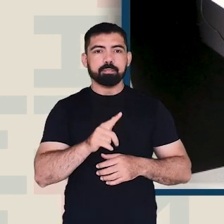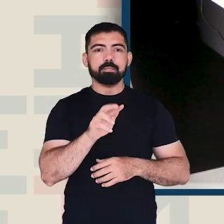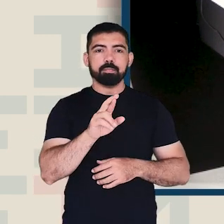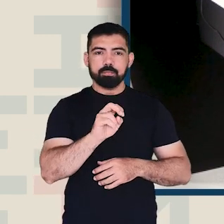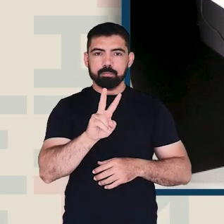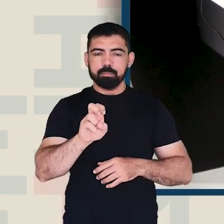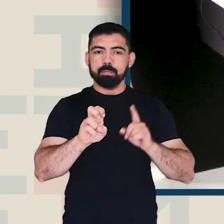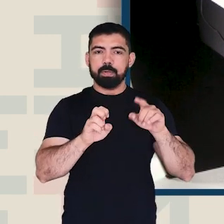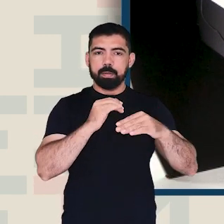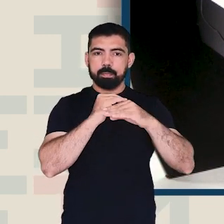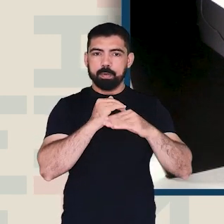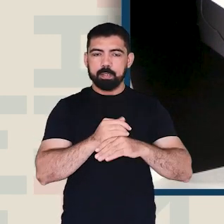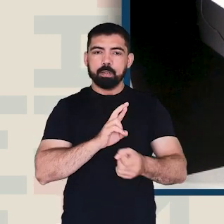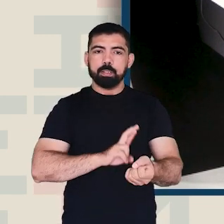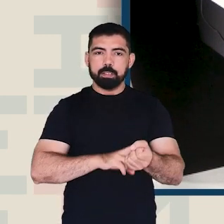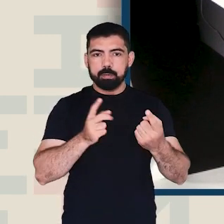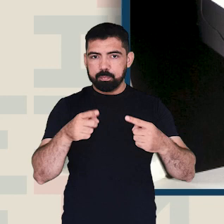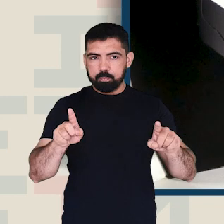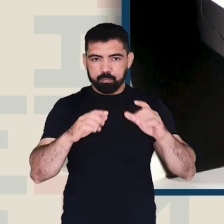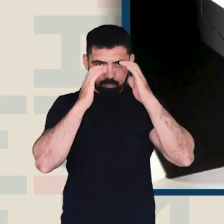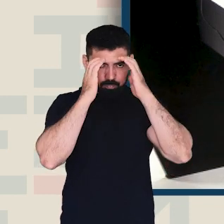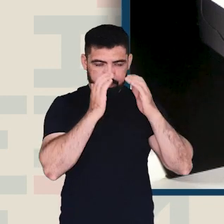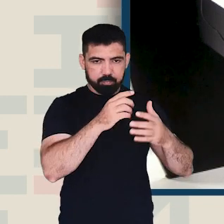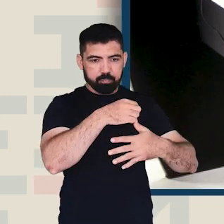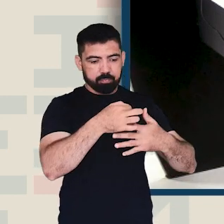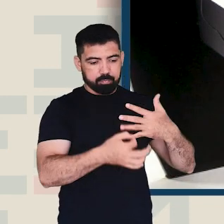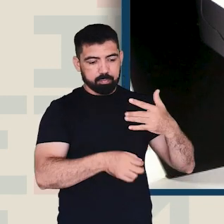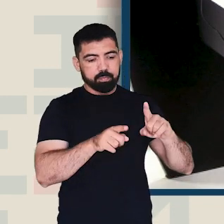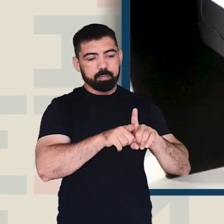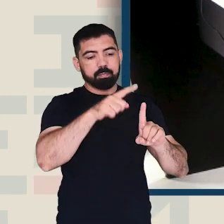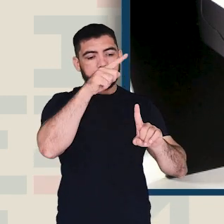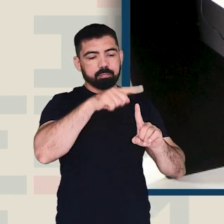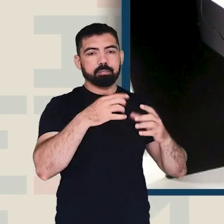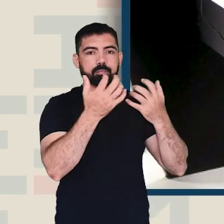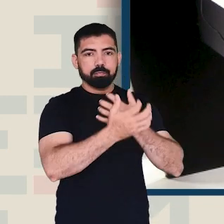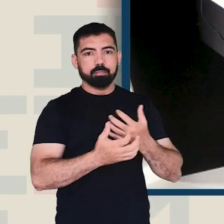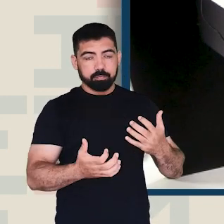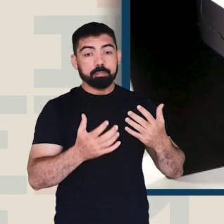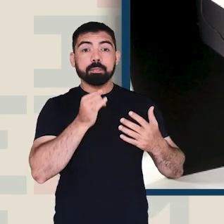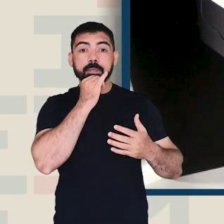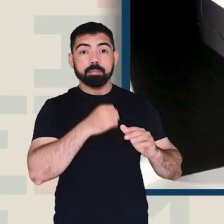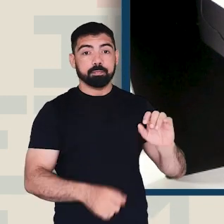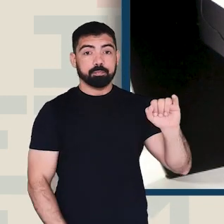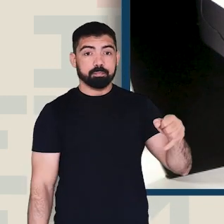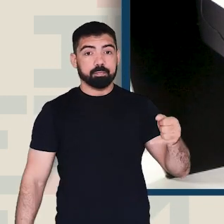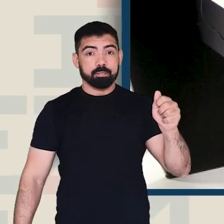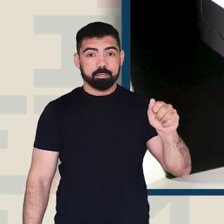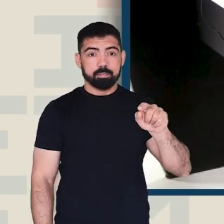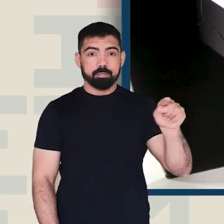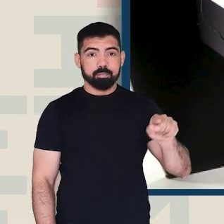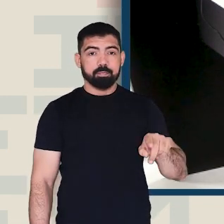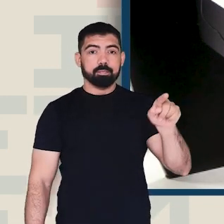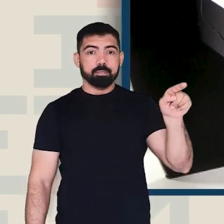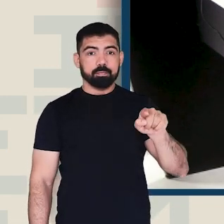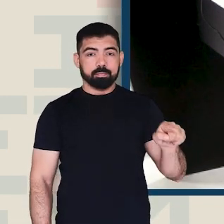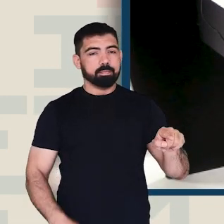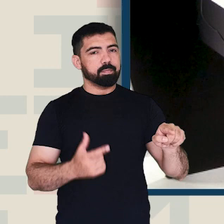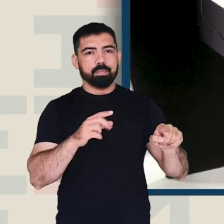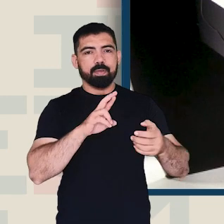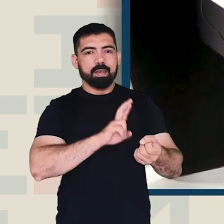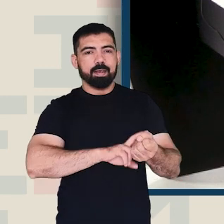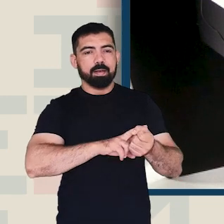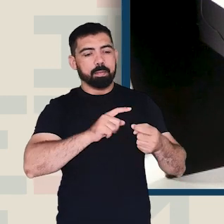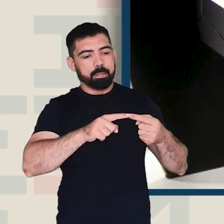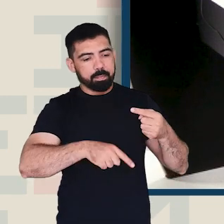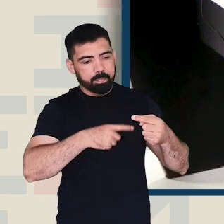rítmico melódico que obedece ao acorde e ao gênero. No caso do jazz específico, não tem a regra da repetição melódica, por isso que é importante